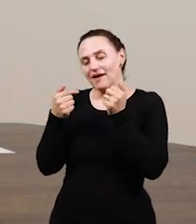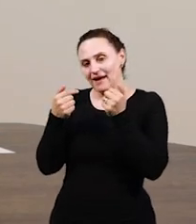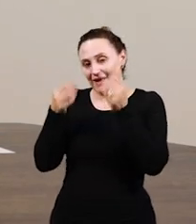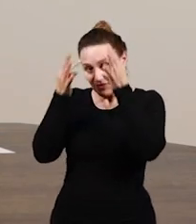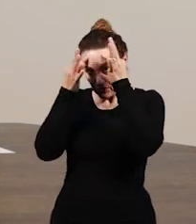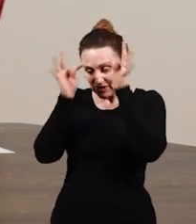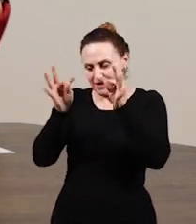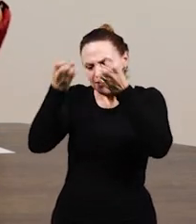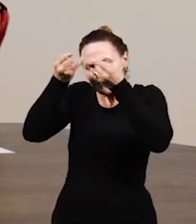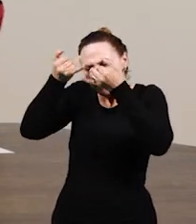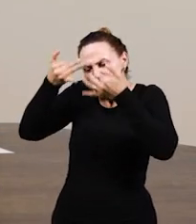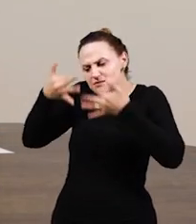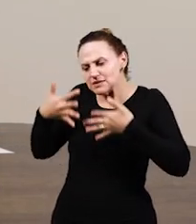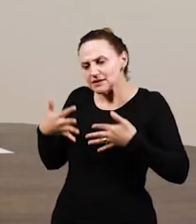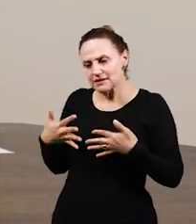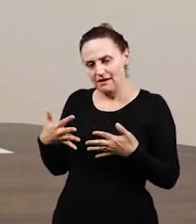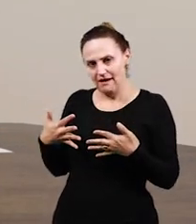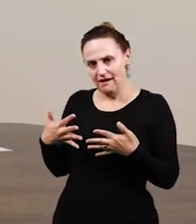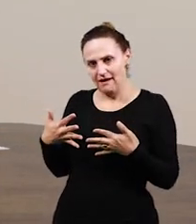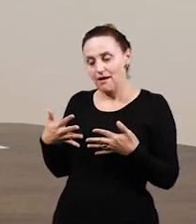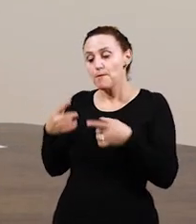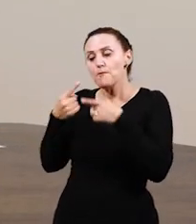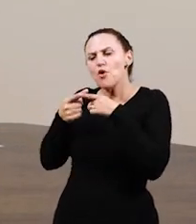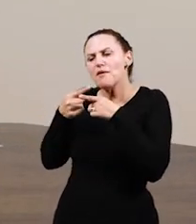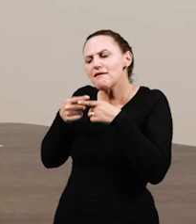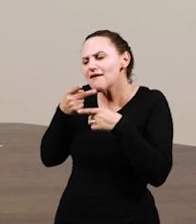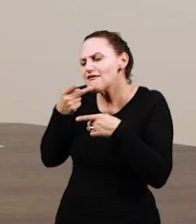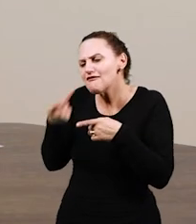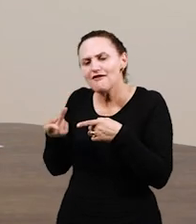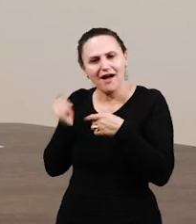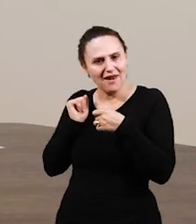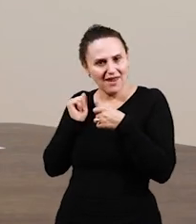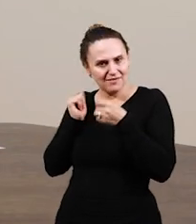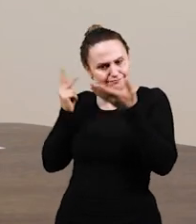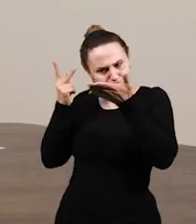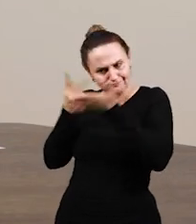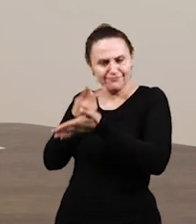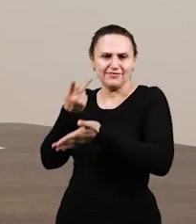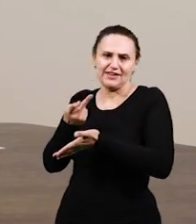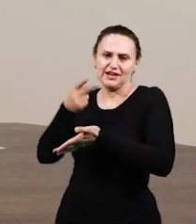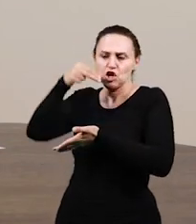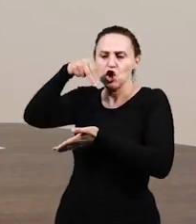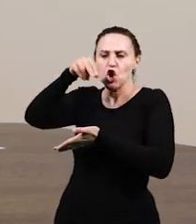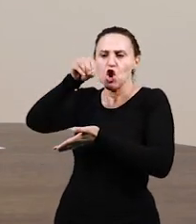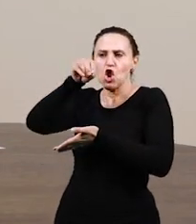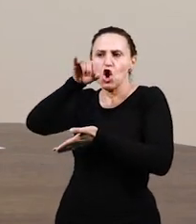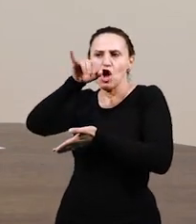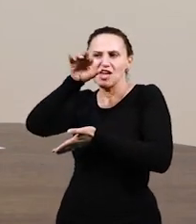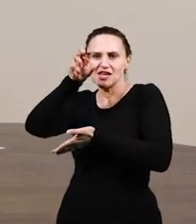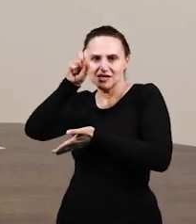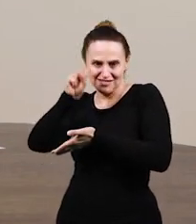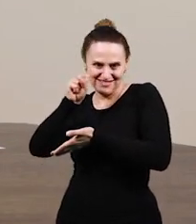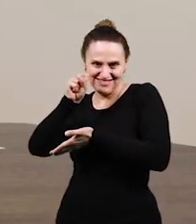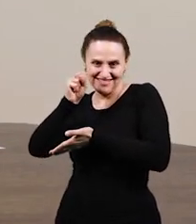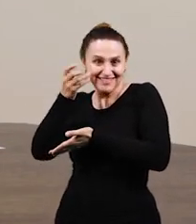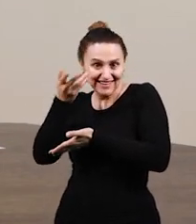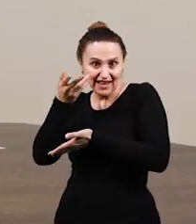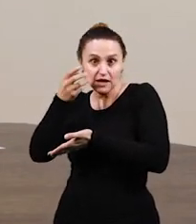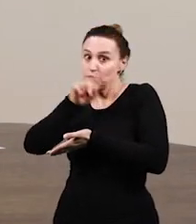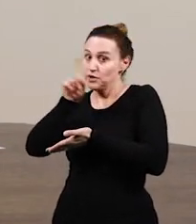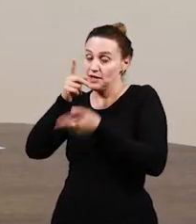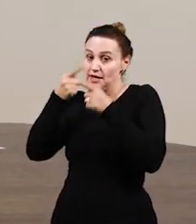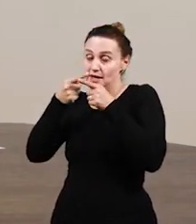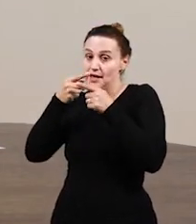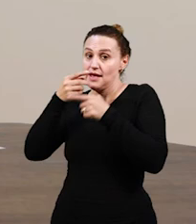grupo Ao invés de dizer nós fomos fala nós fuma né E aí é é um exemplo